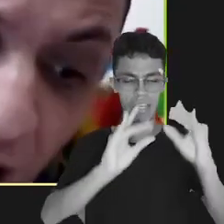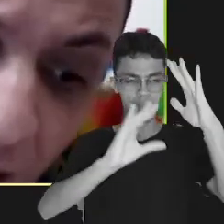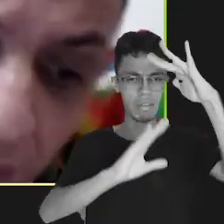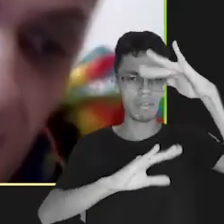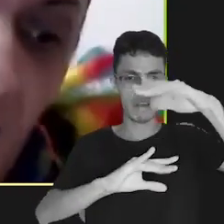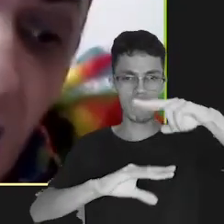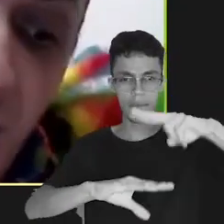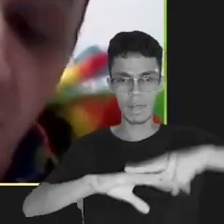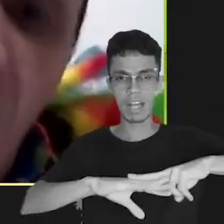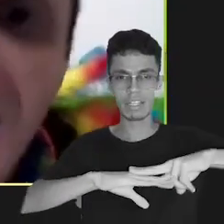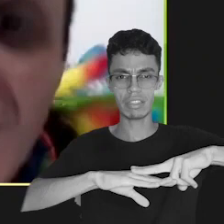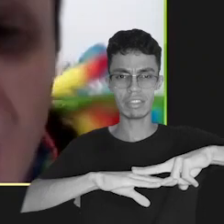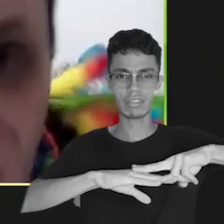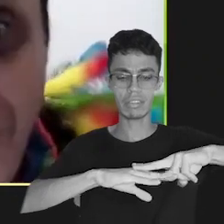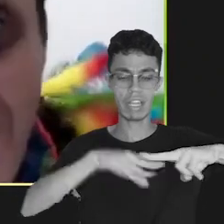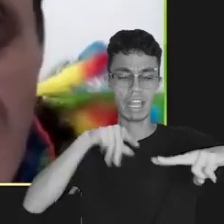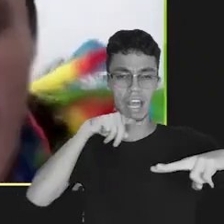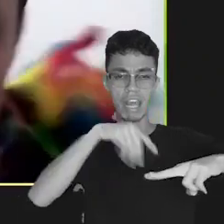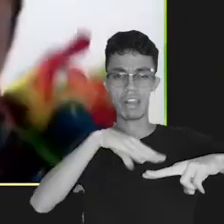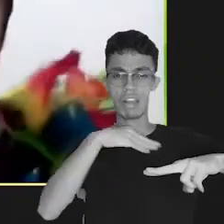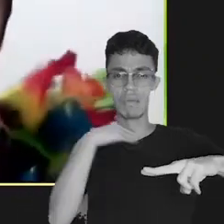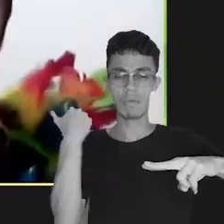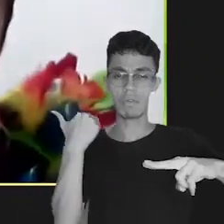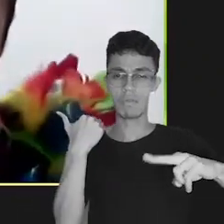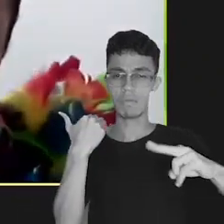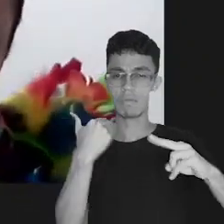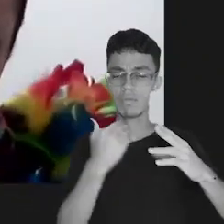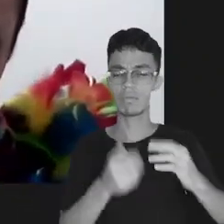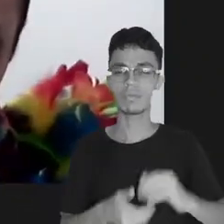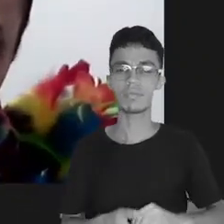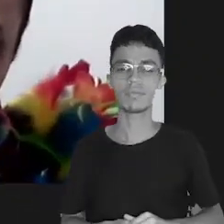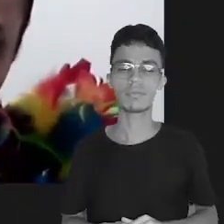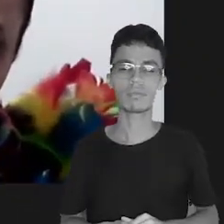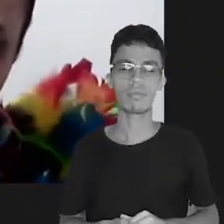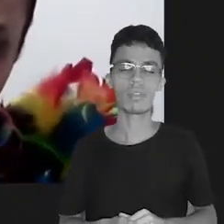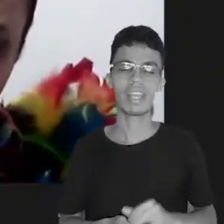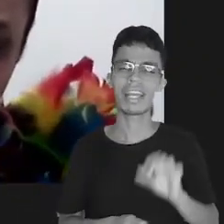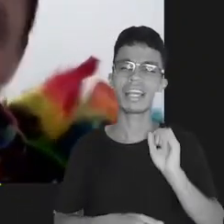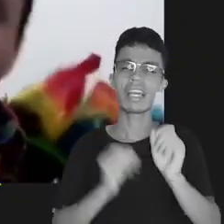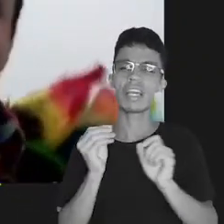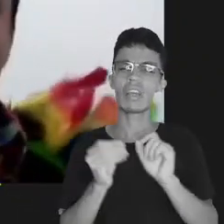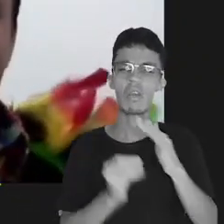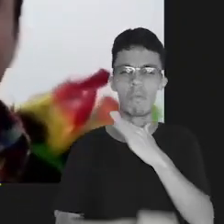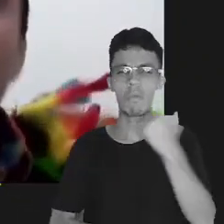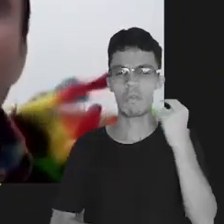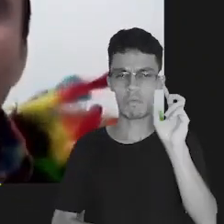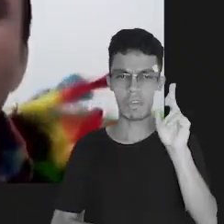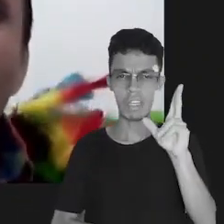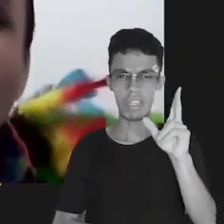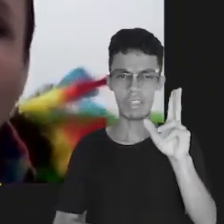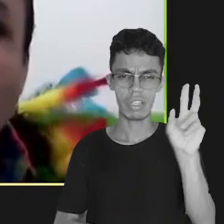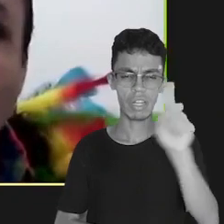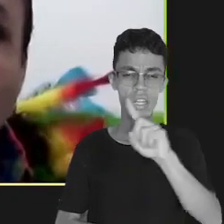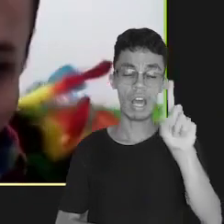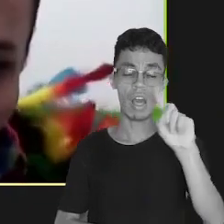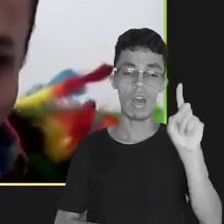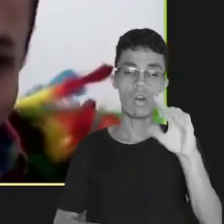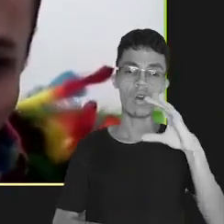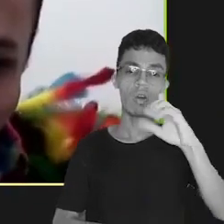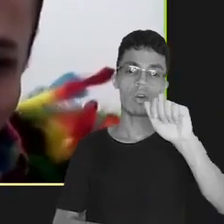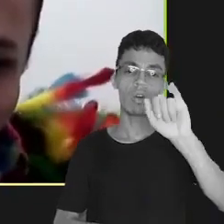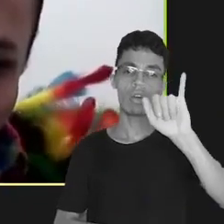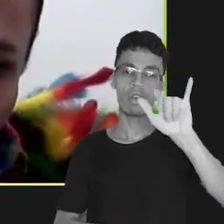duro colchão, aí está vendido. Quem? O morto? Não, excelência. O